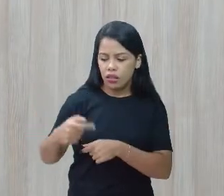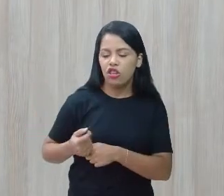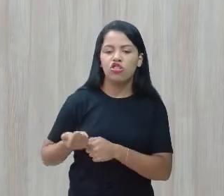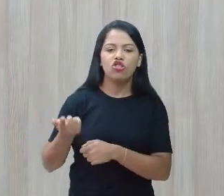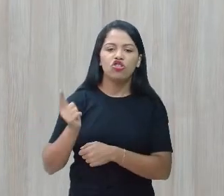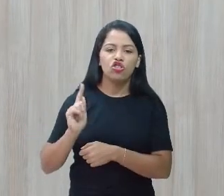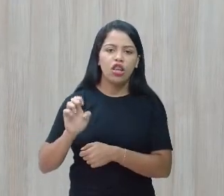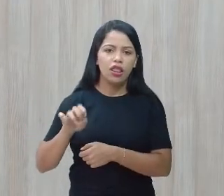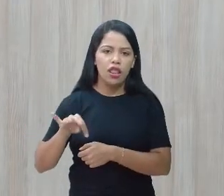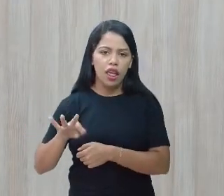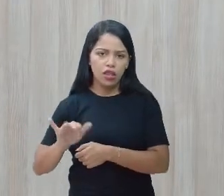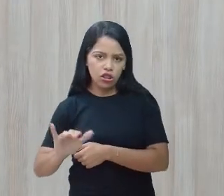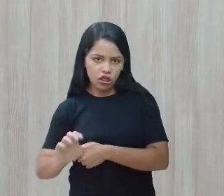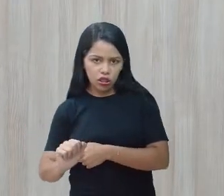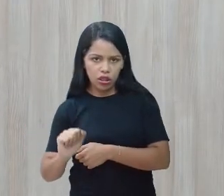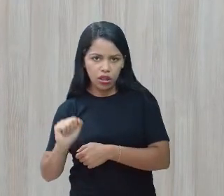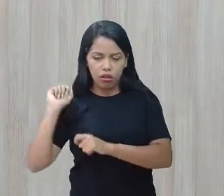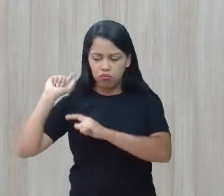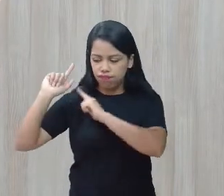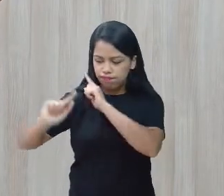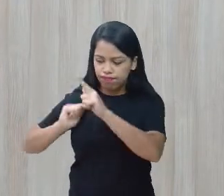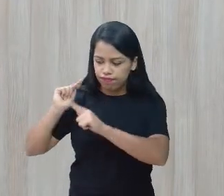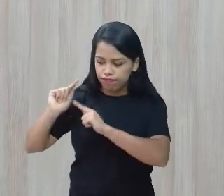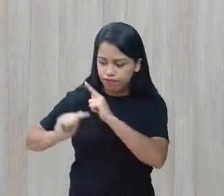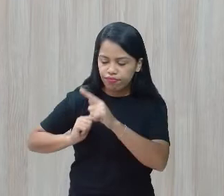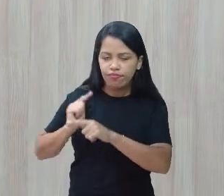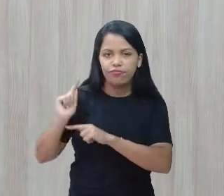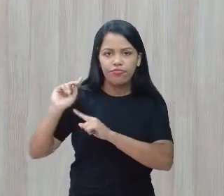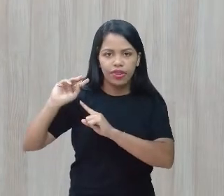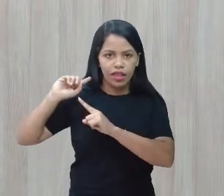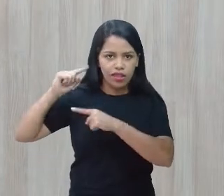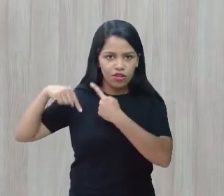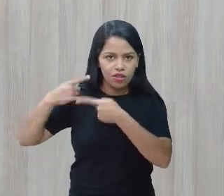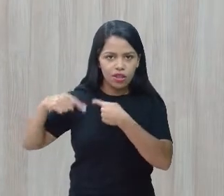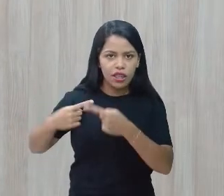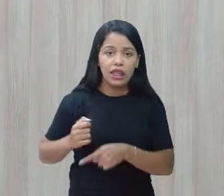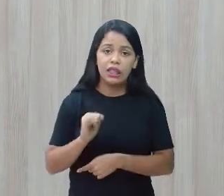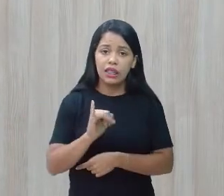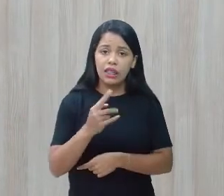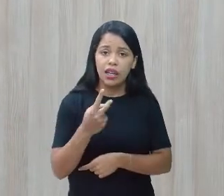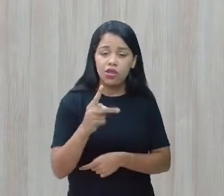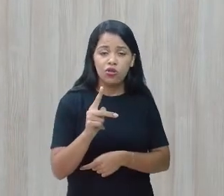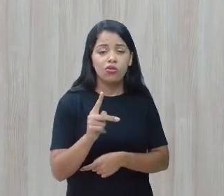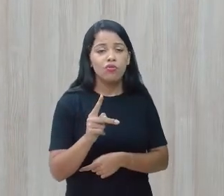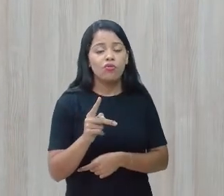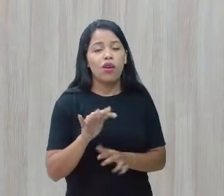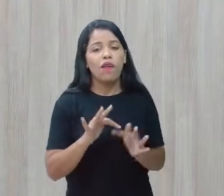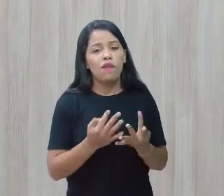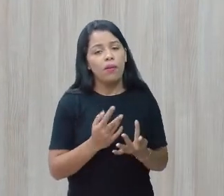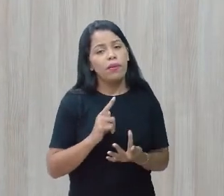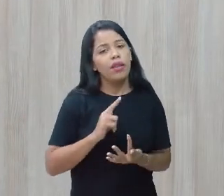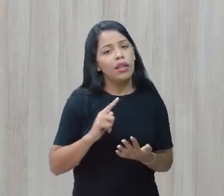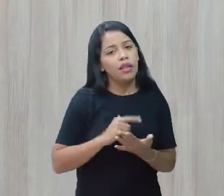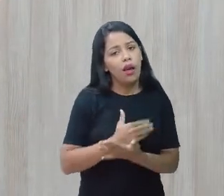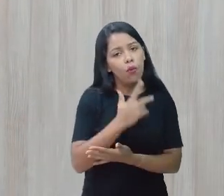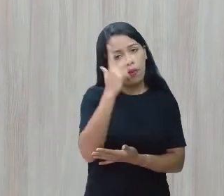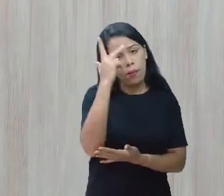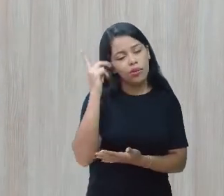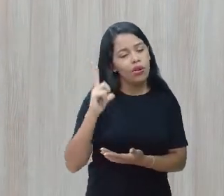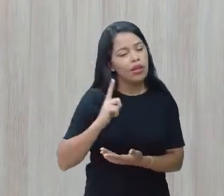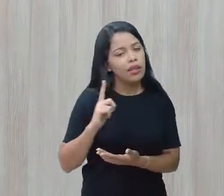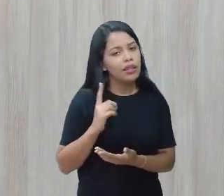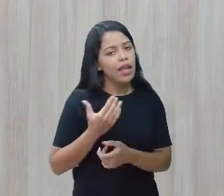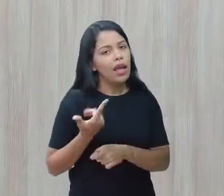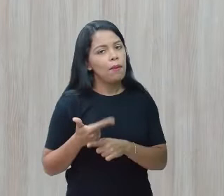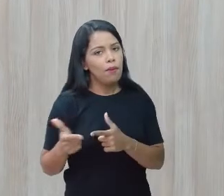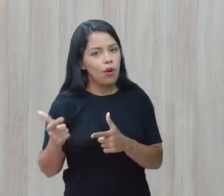Pois é, se na sua família tem pessoas com problemas cardíacos, você poderá estar nessa lista também de